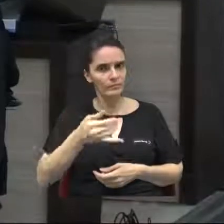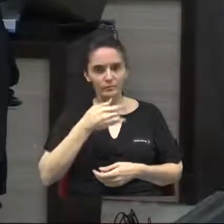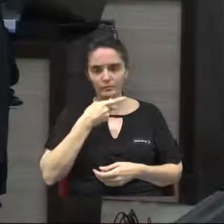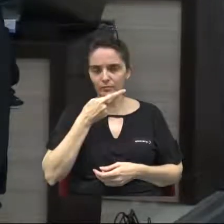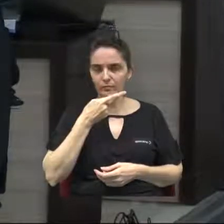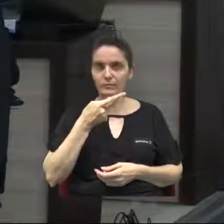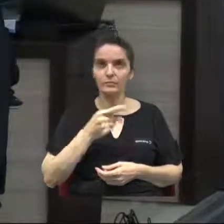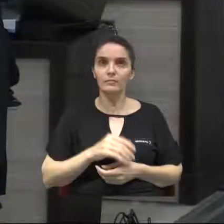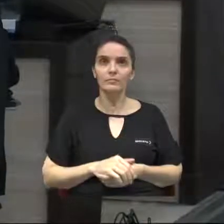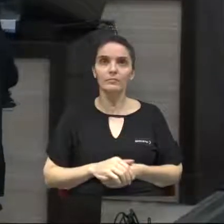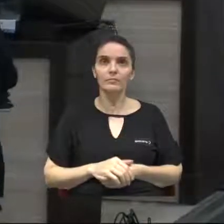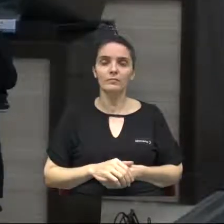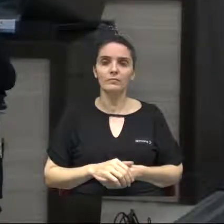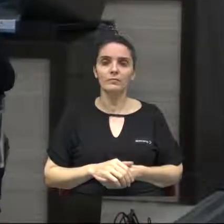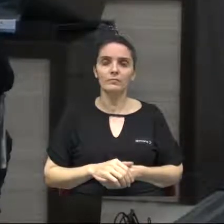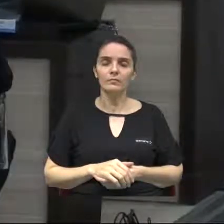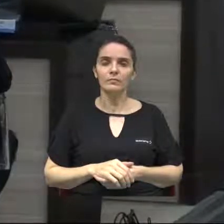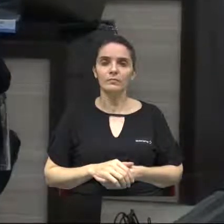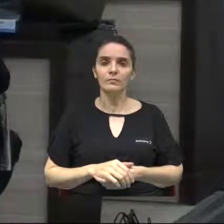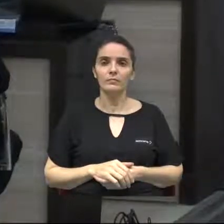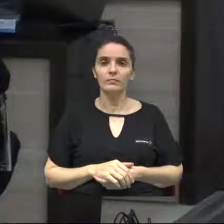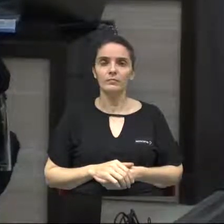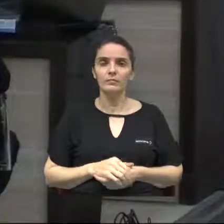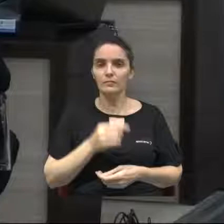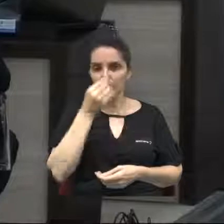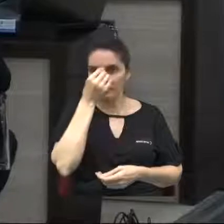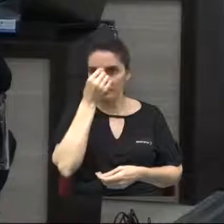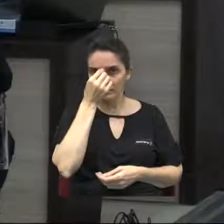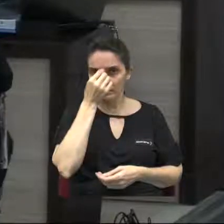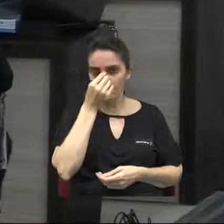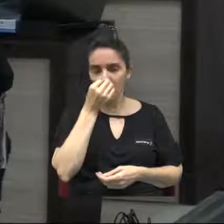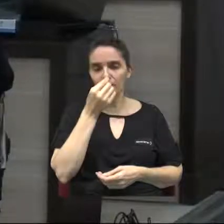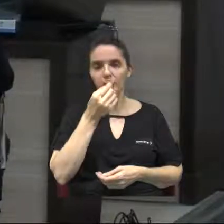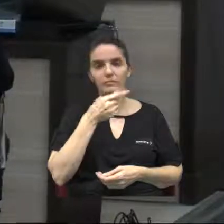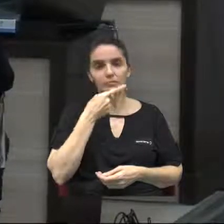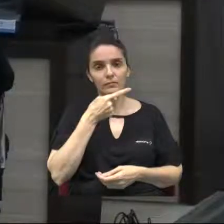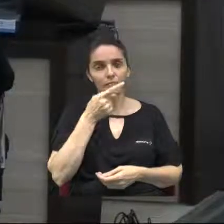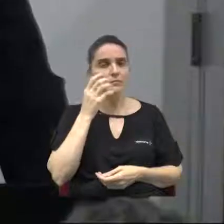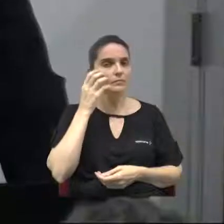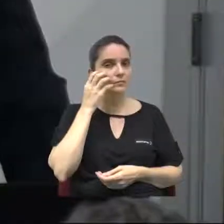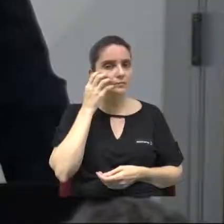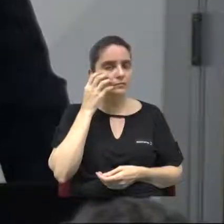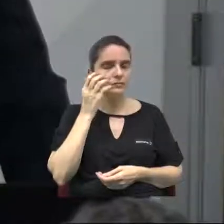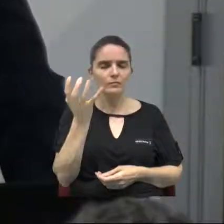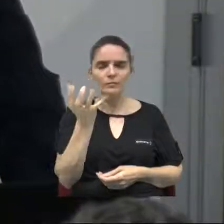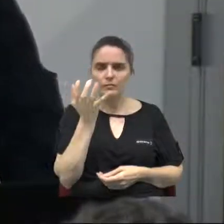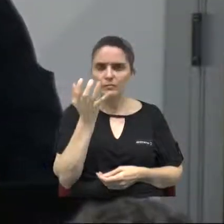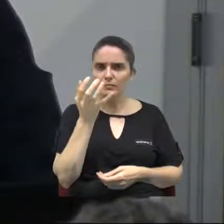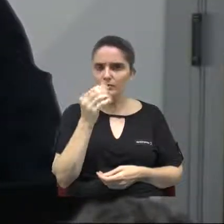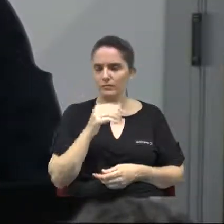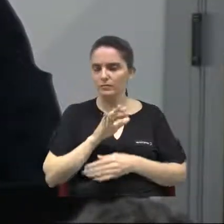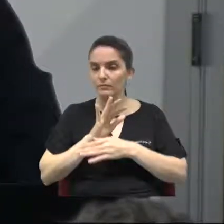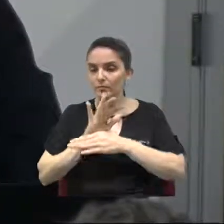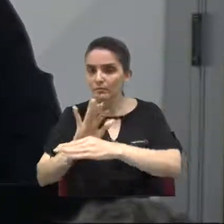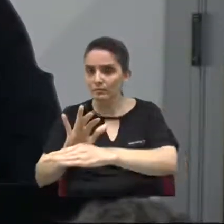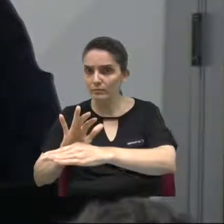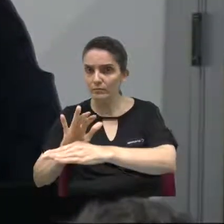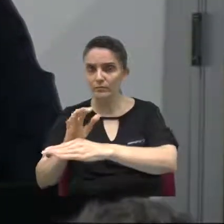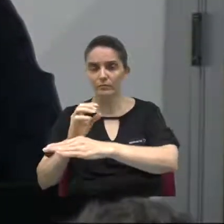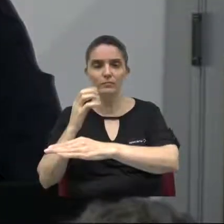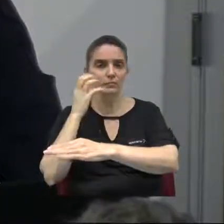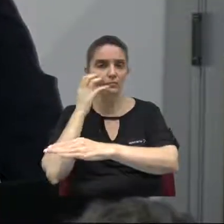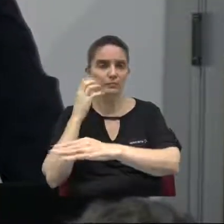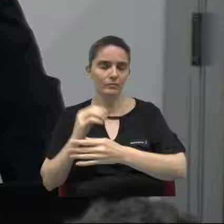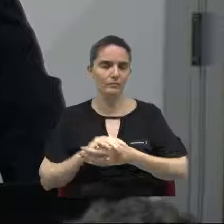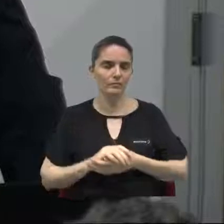pronunciaram, eu quero dizer a Vossa Excelência, doutor Marcelo, que me coloco à disposição para fazer acontecer essa